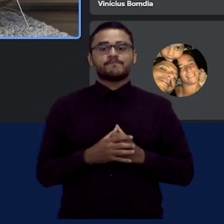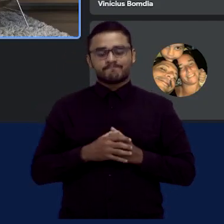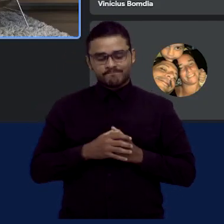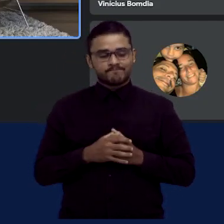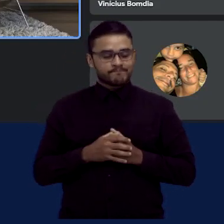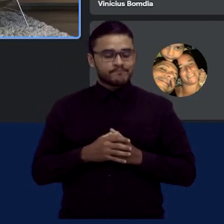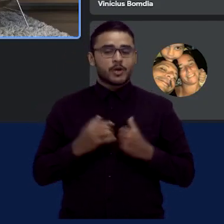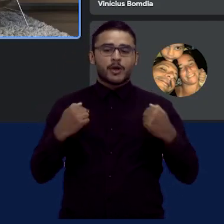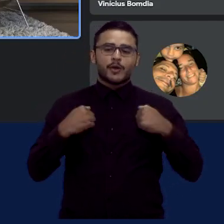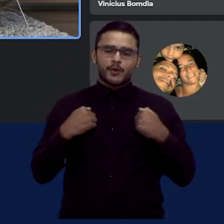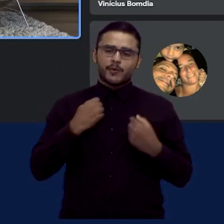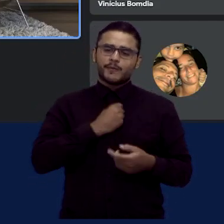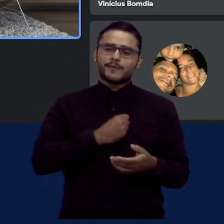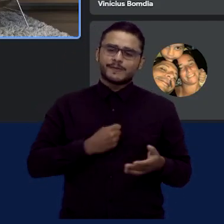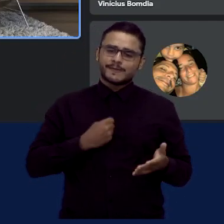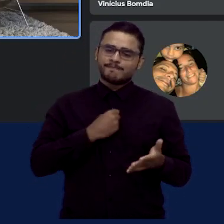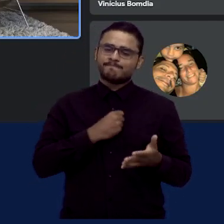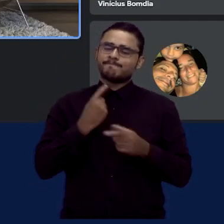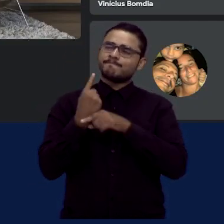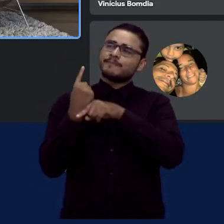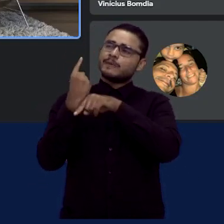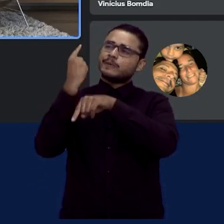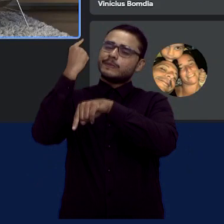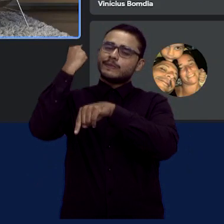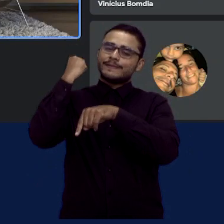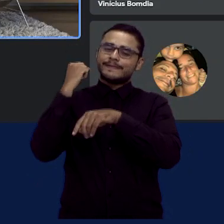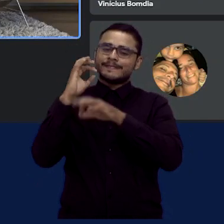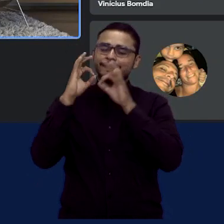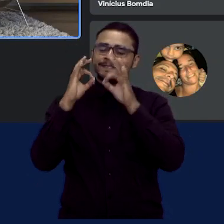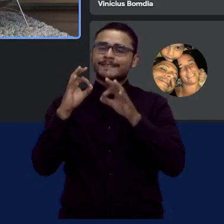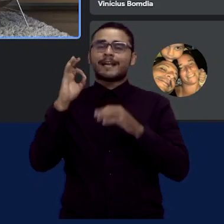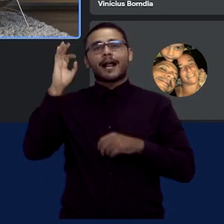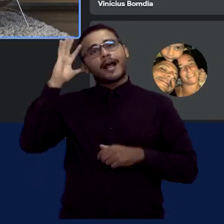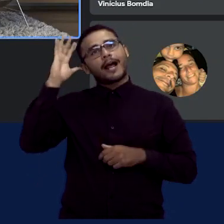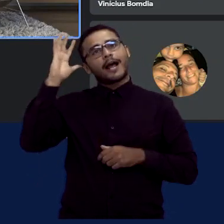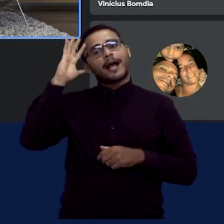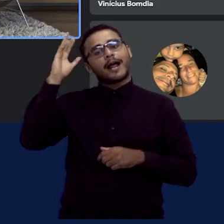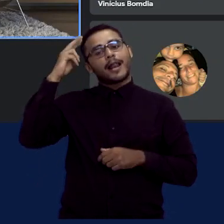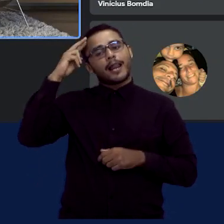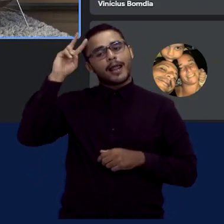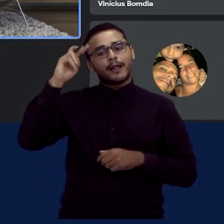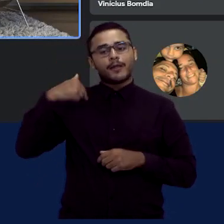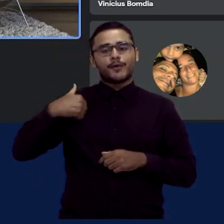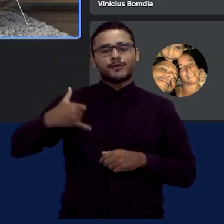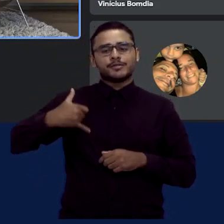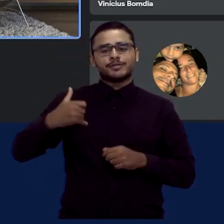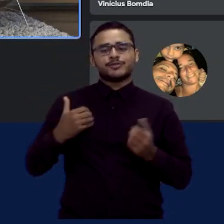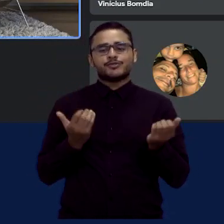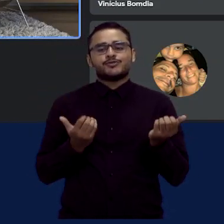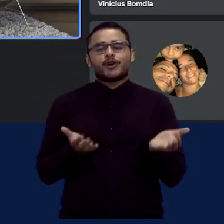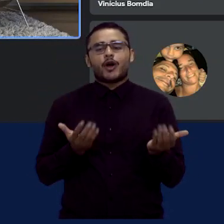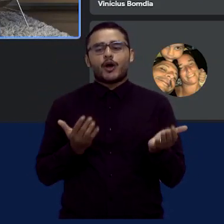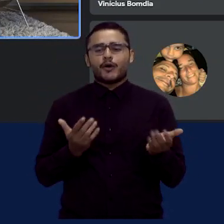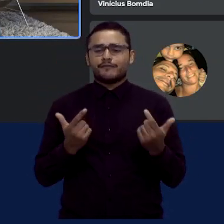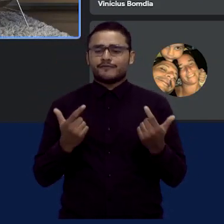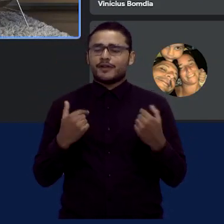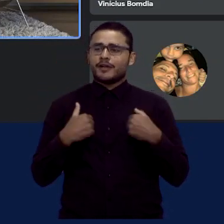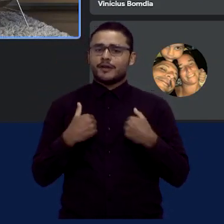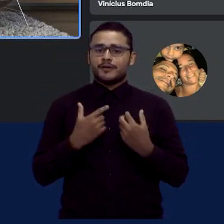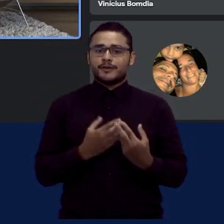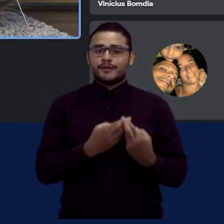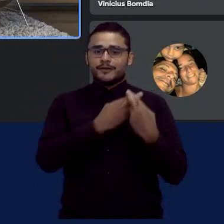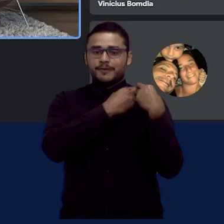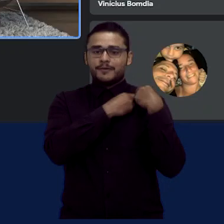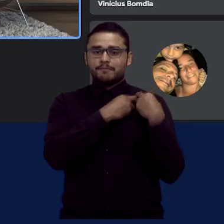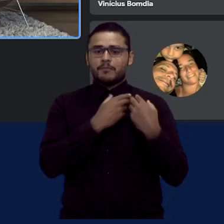de lembrar do tempo de escola, um tempo feliz, de poucas responsabilidades, em que a gente era feliz e não sabia,